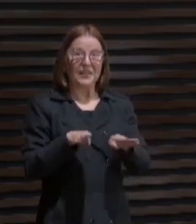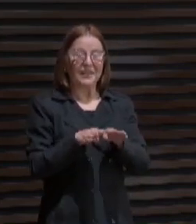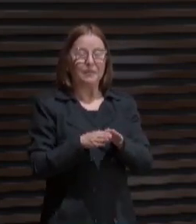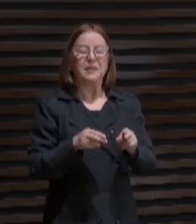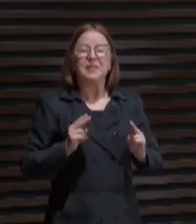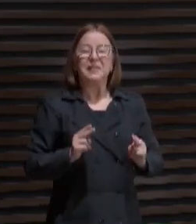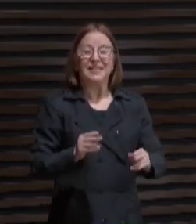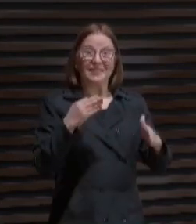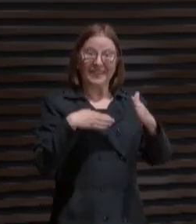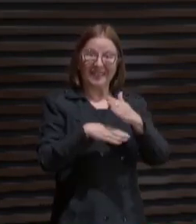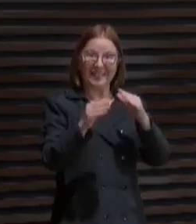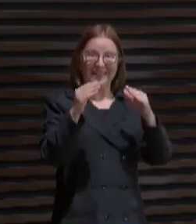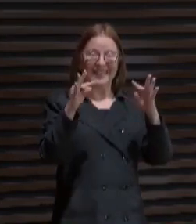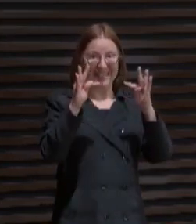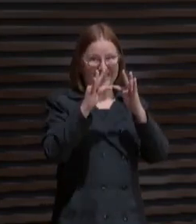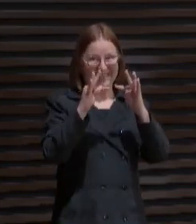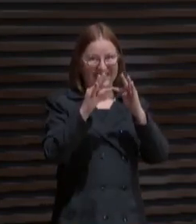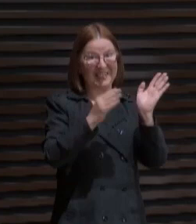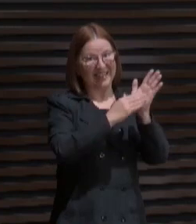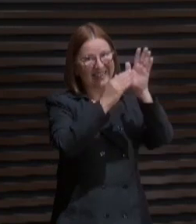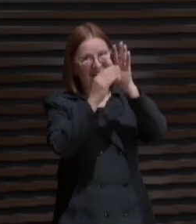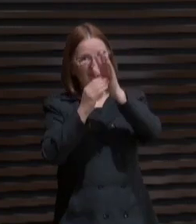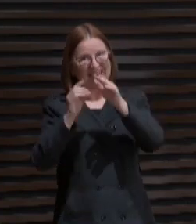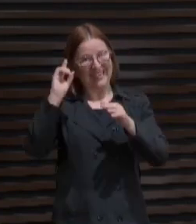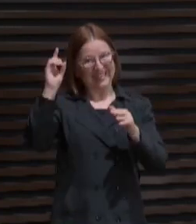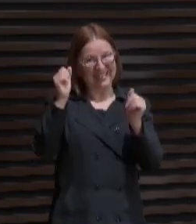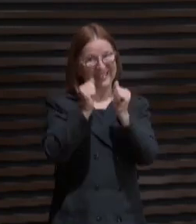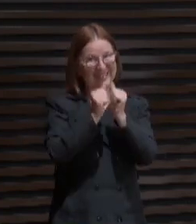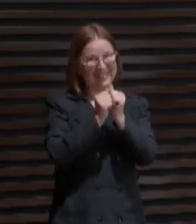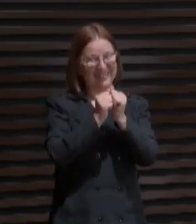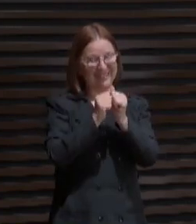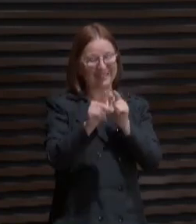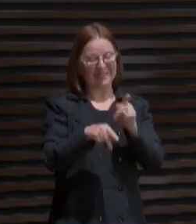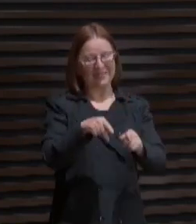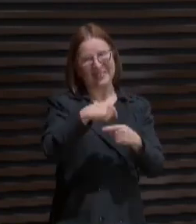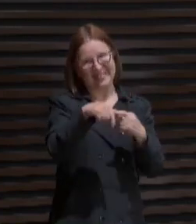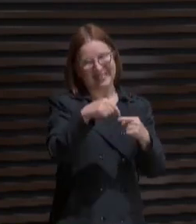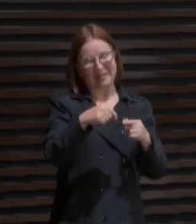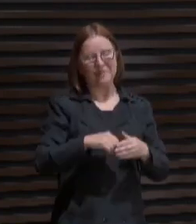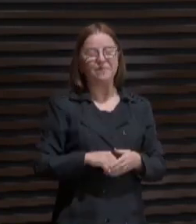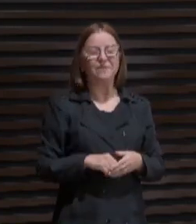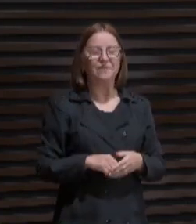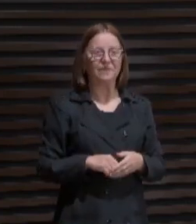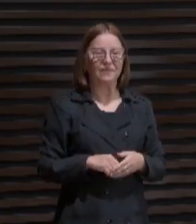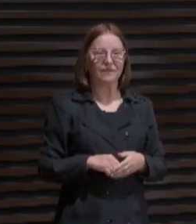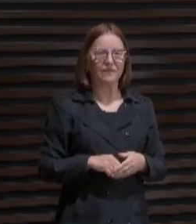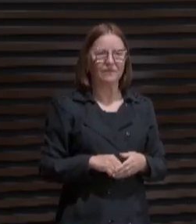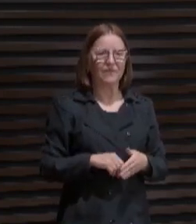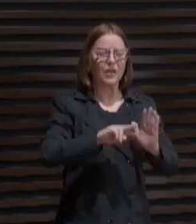e louvar a Deus na comunhão dos santos. Qual é a consequência, meus irmãos,